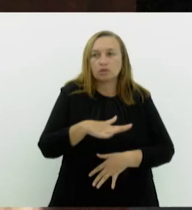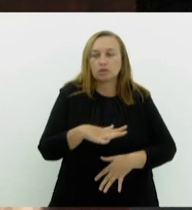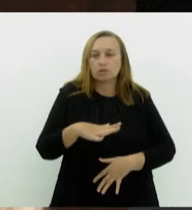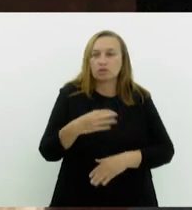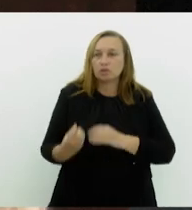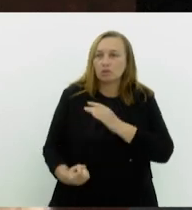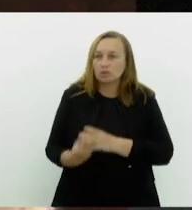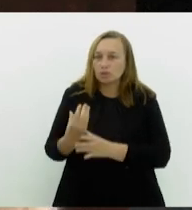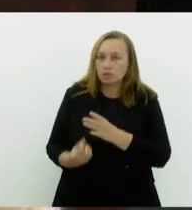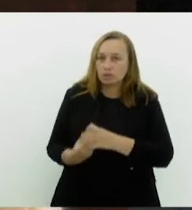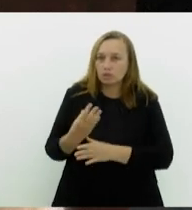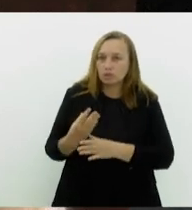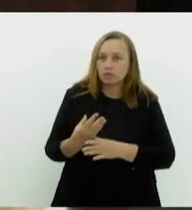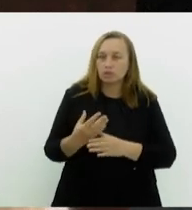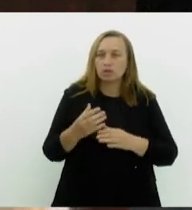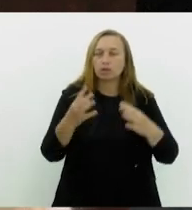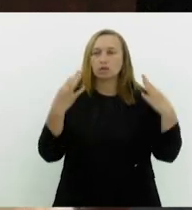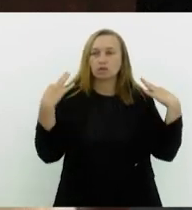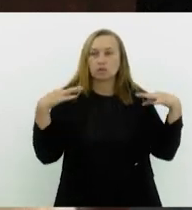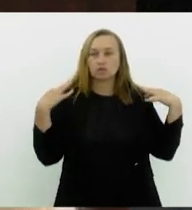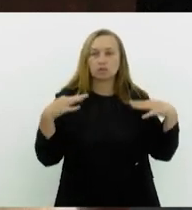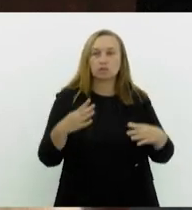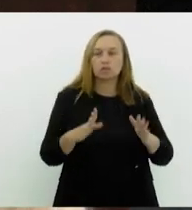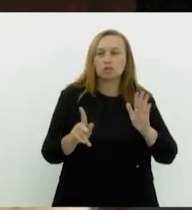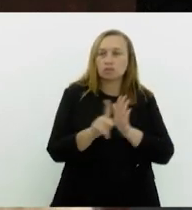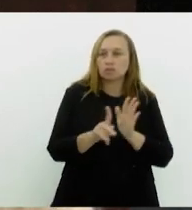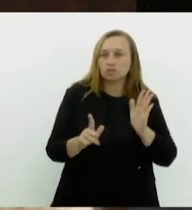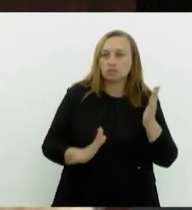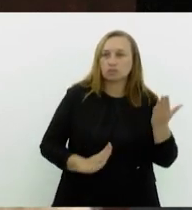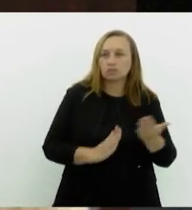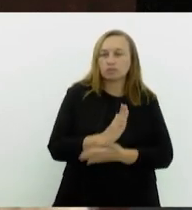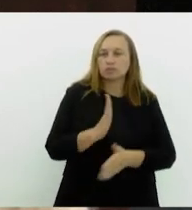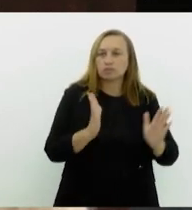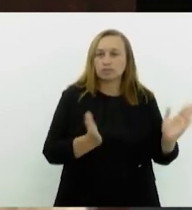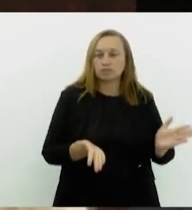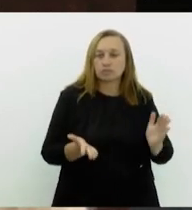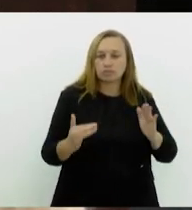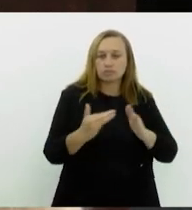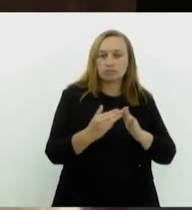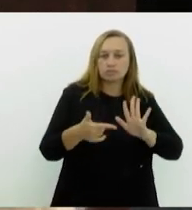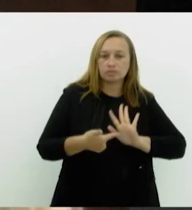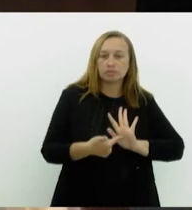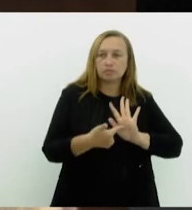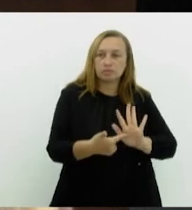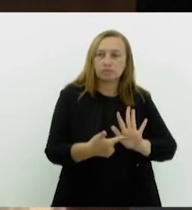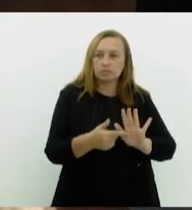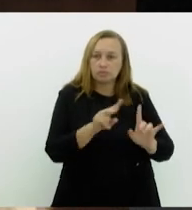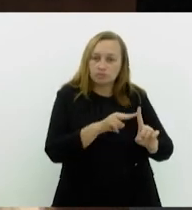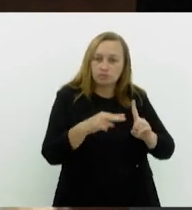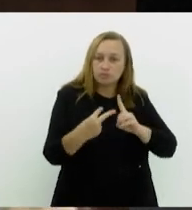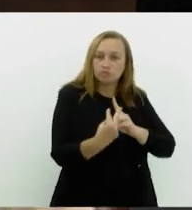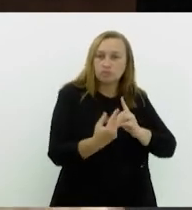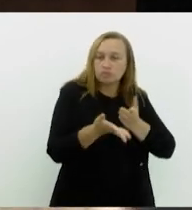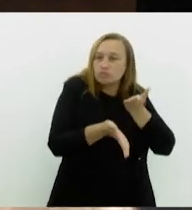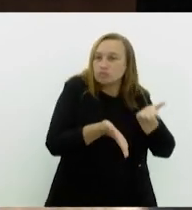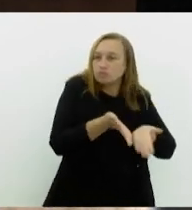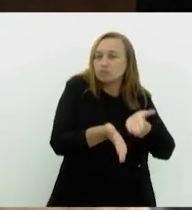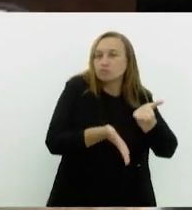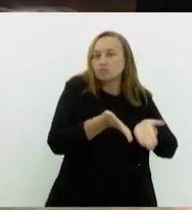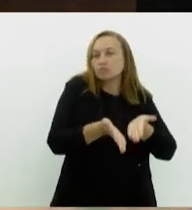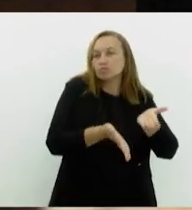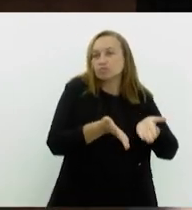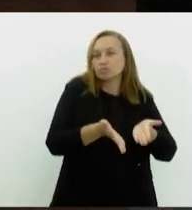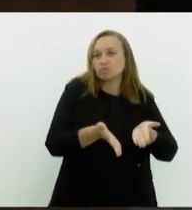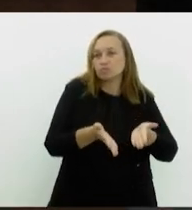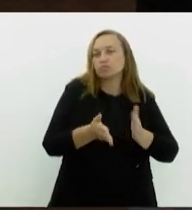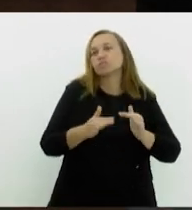no trade turístico, o projeto aprovado hoje por esta Casa revela um olhar atencioso para as perspectivas